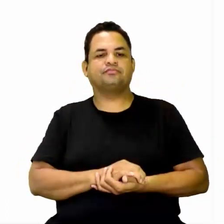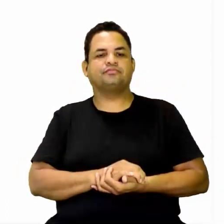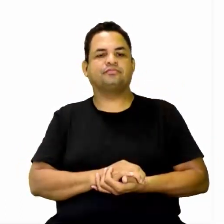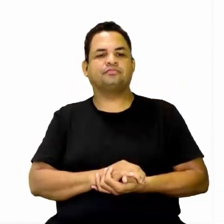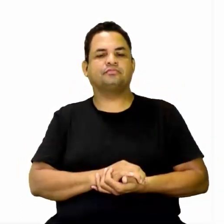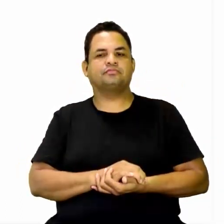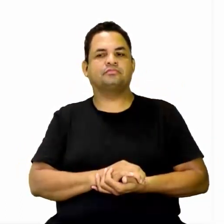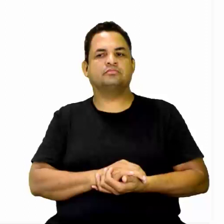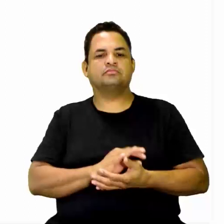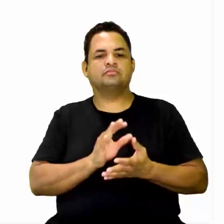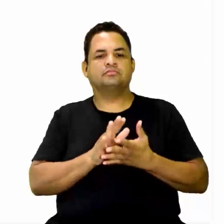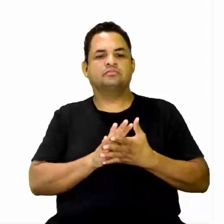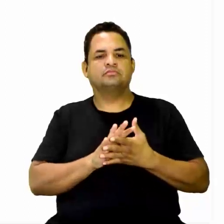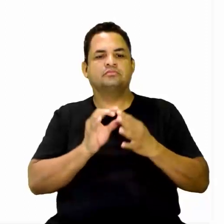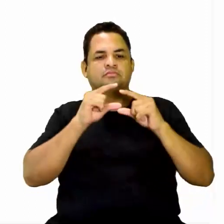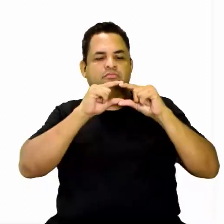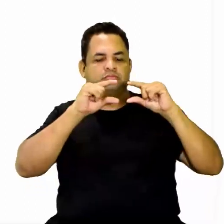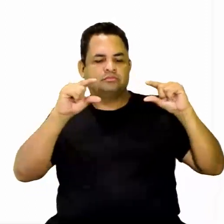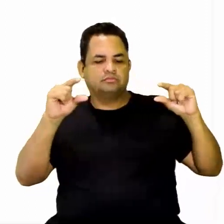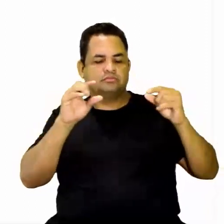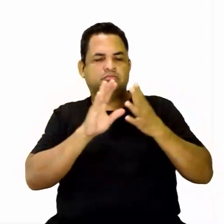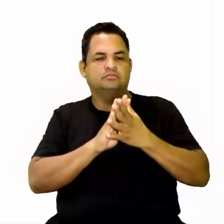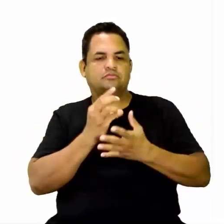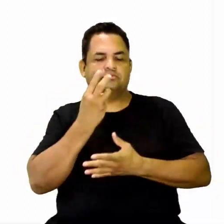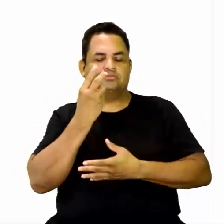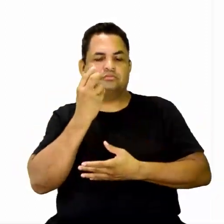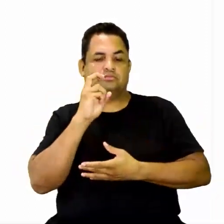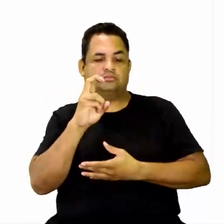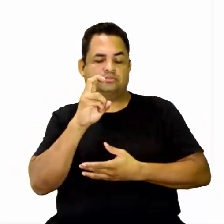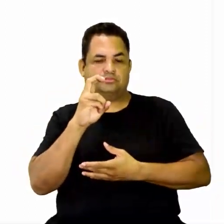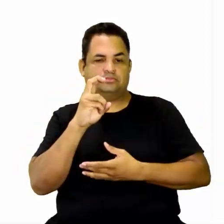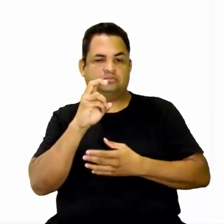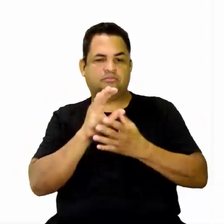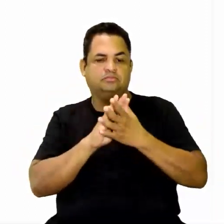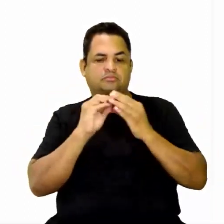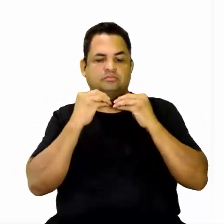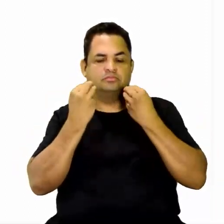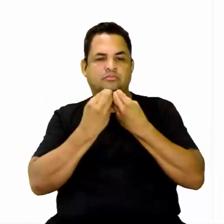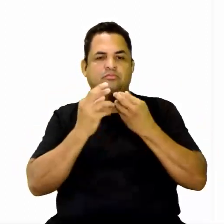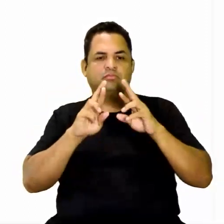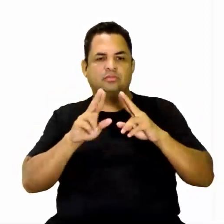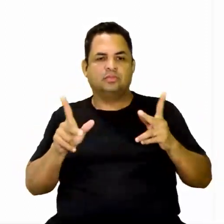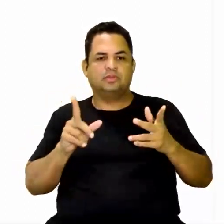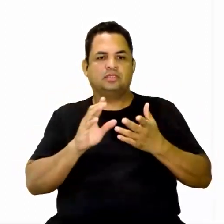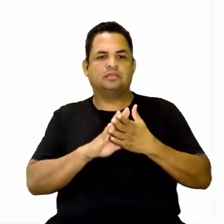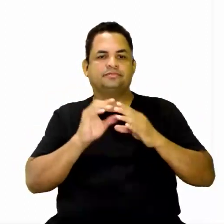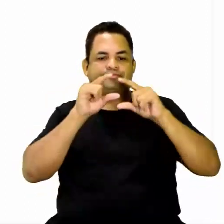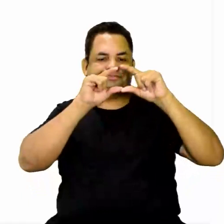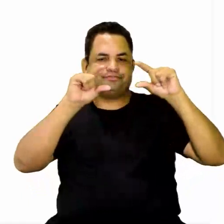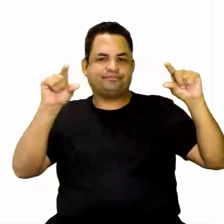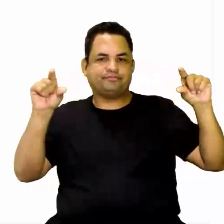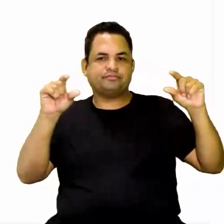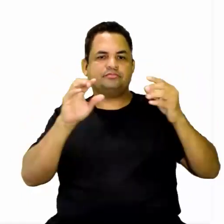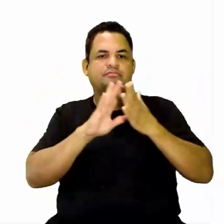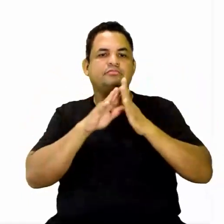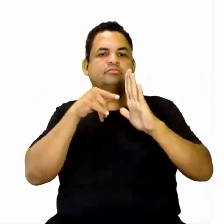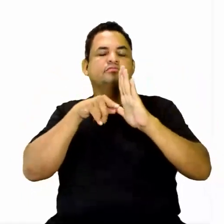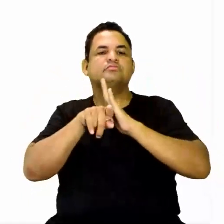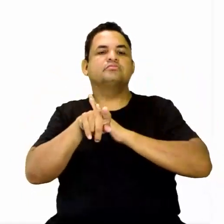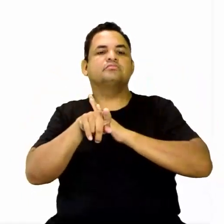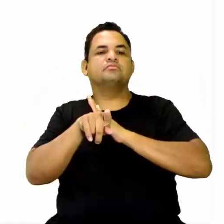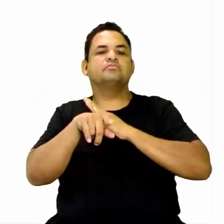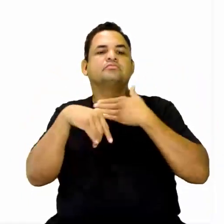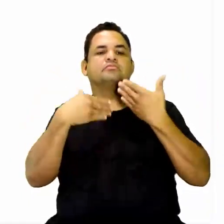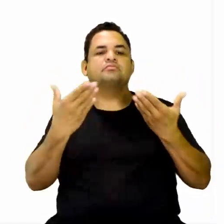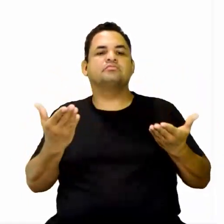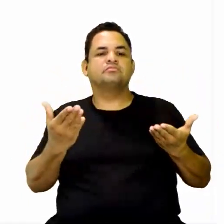as fórmulas de 5 substâncias diferentes. O que o enunciado requer é que